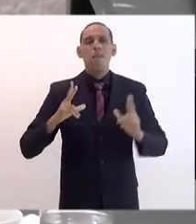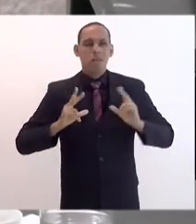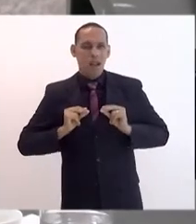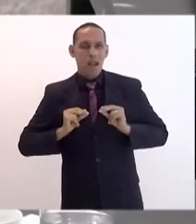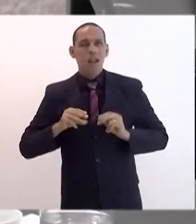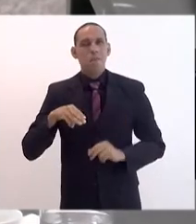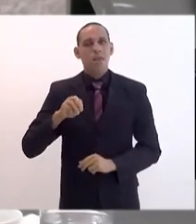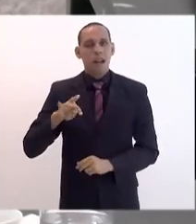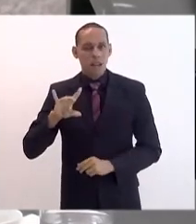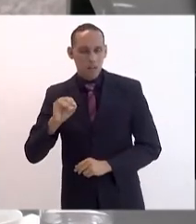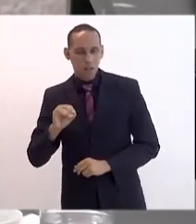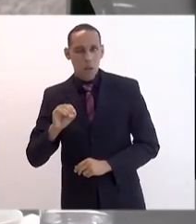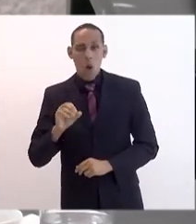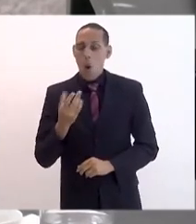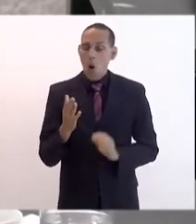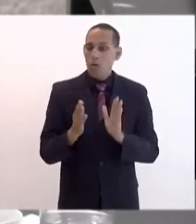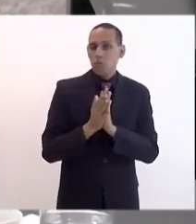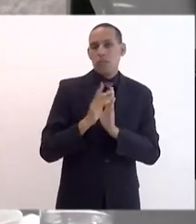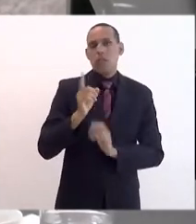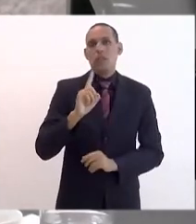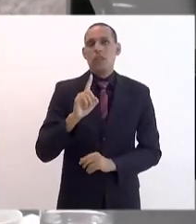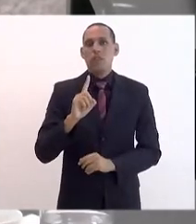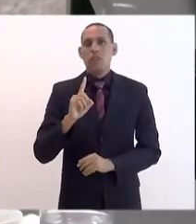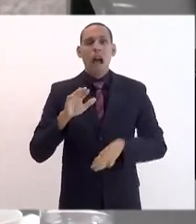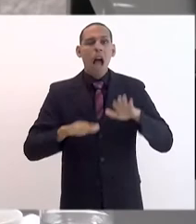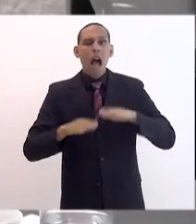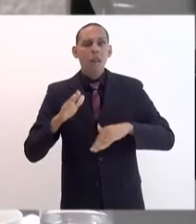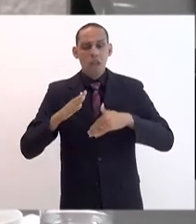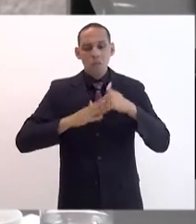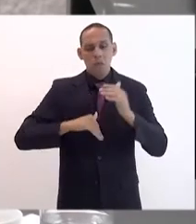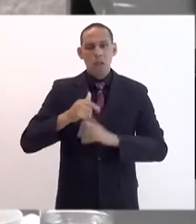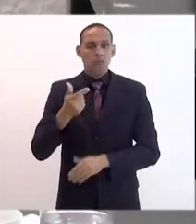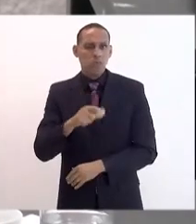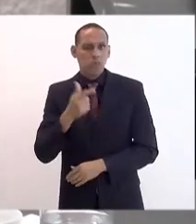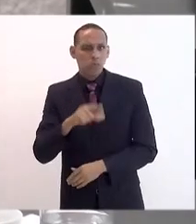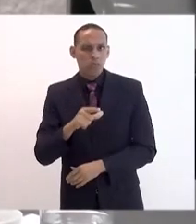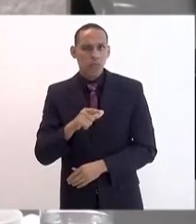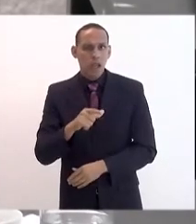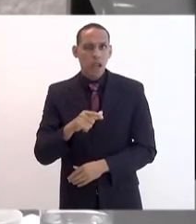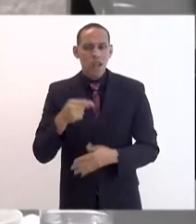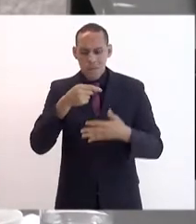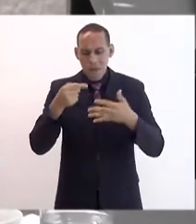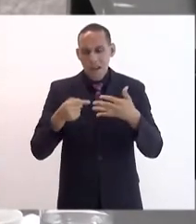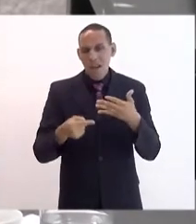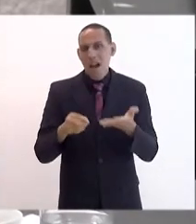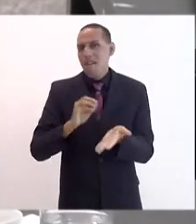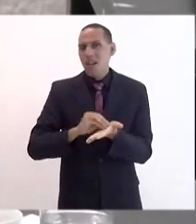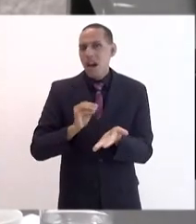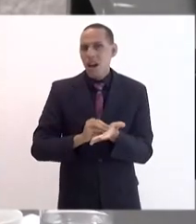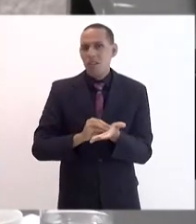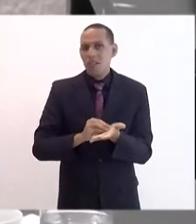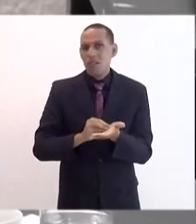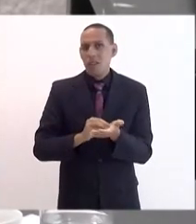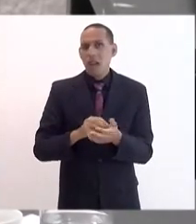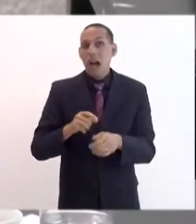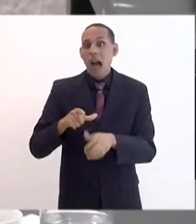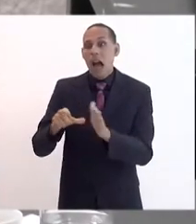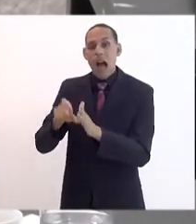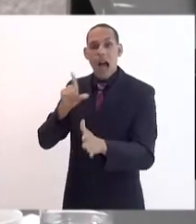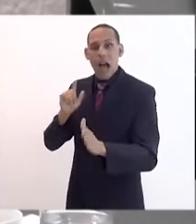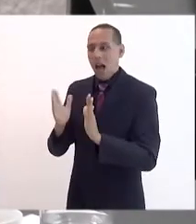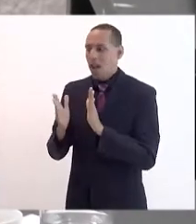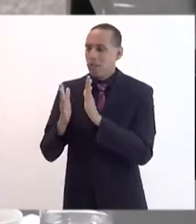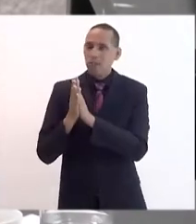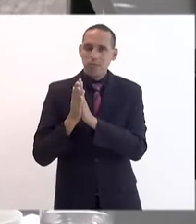vezes se esgota determinada questão com reconhecimento de incompetência antes mesmo de enfrentar o mérito. Então, uma vez que chegou a CCJ,